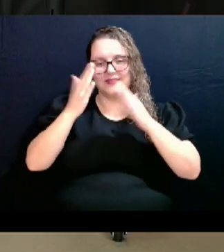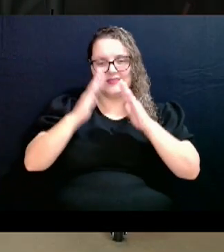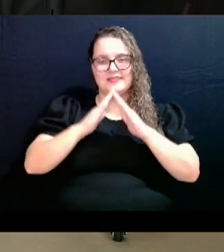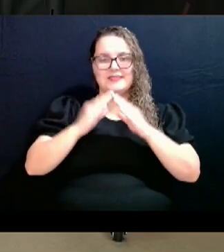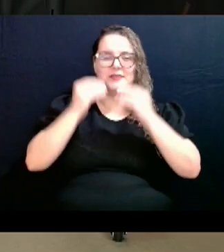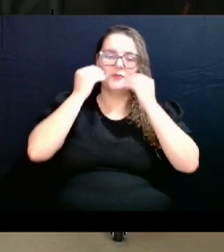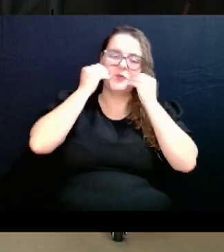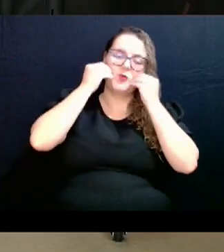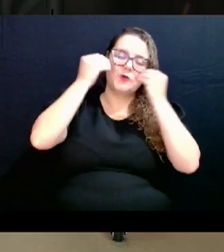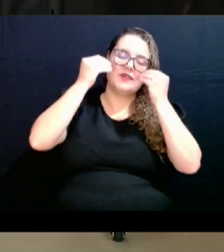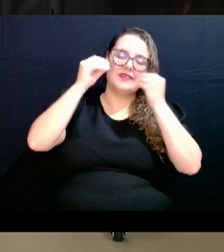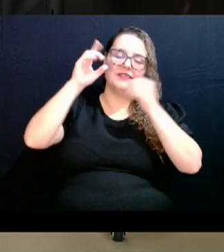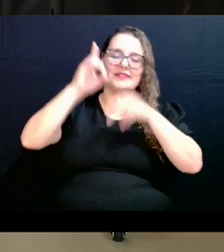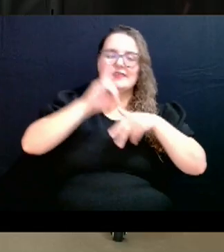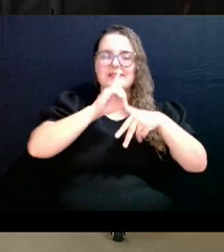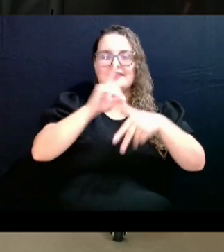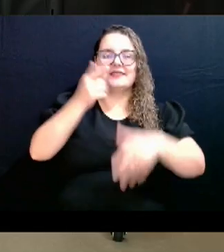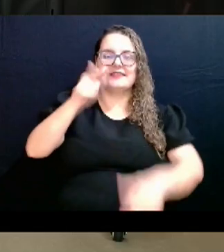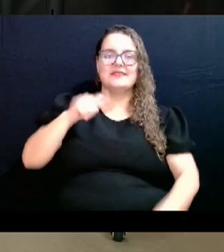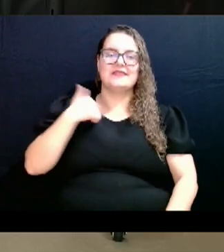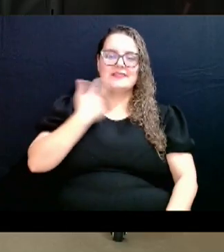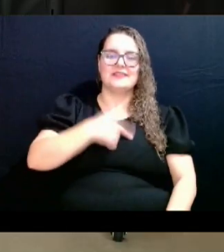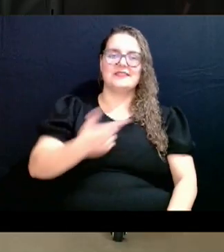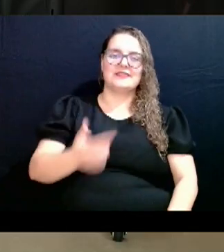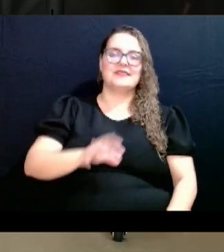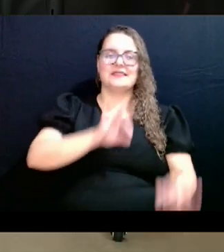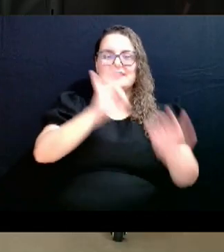fique bem, continue ligadinhos aqui na programação da TV